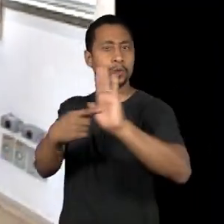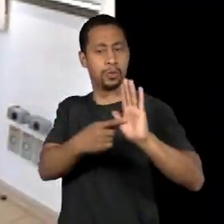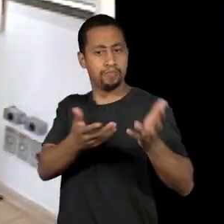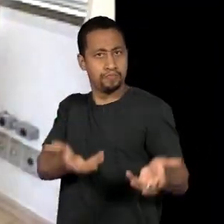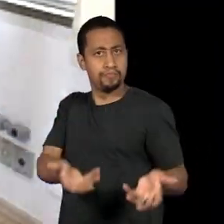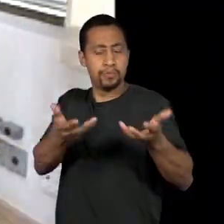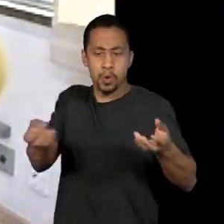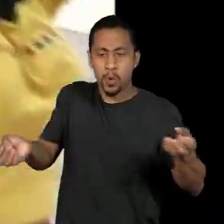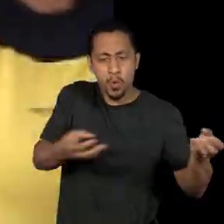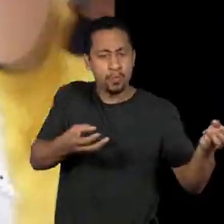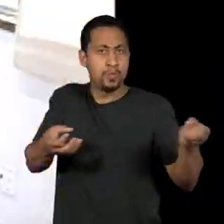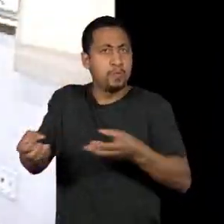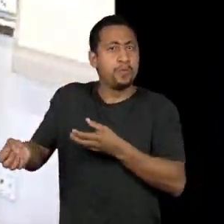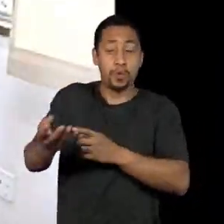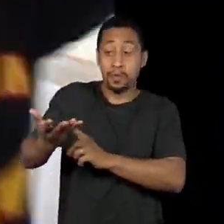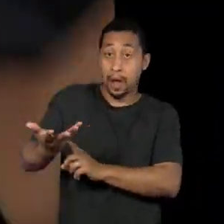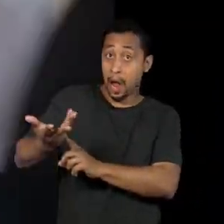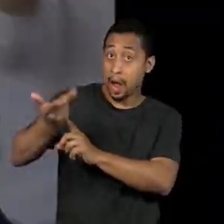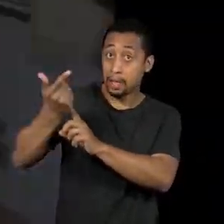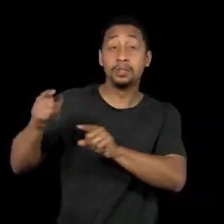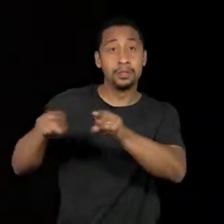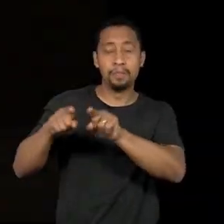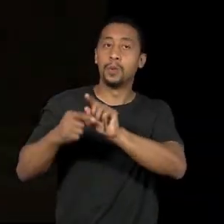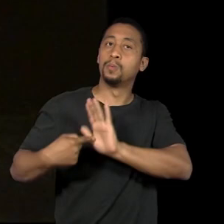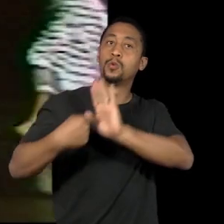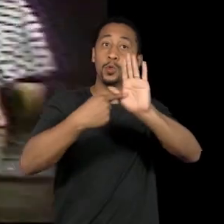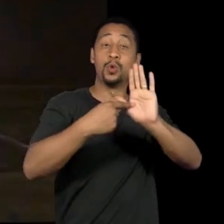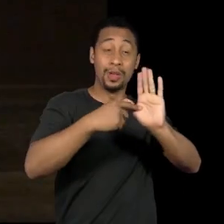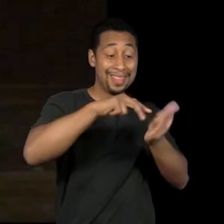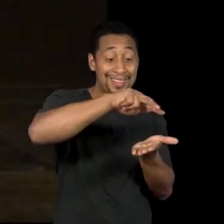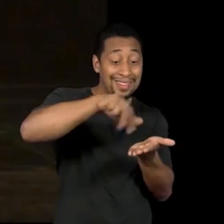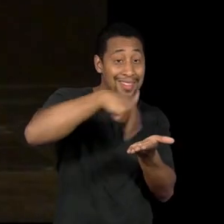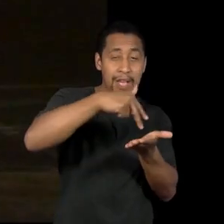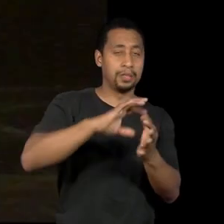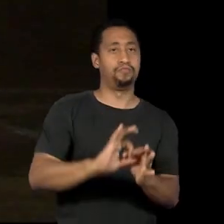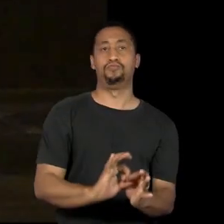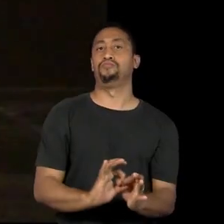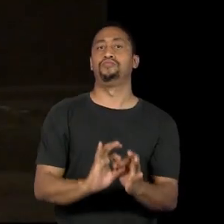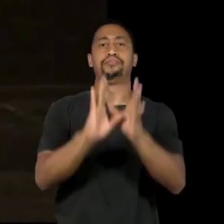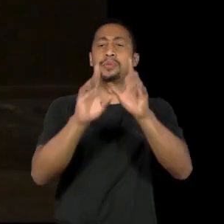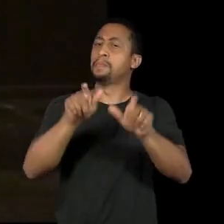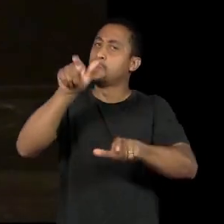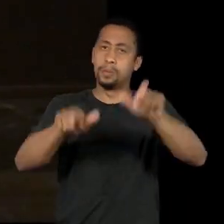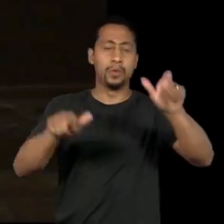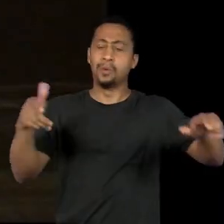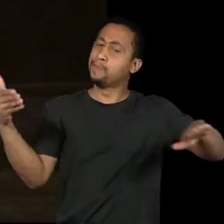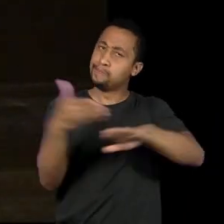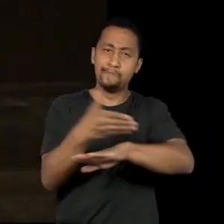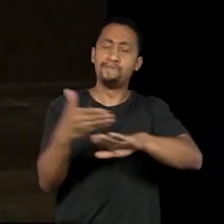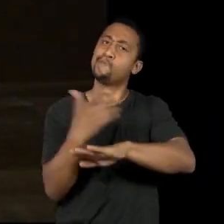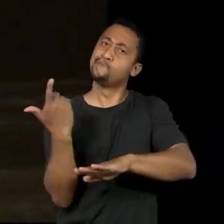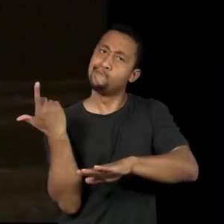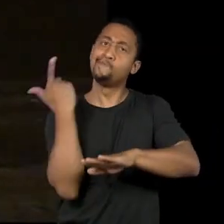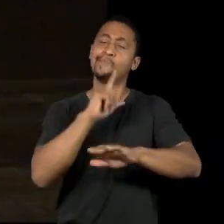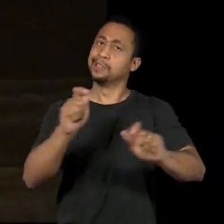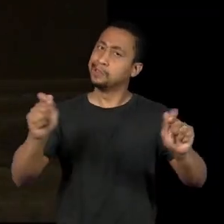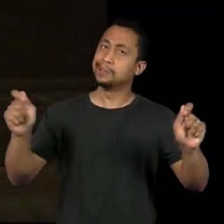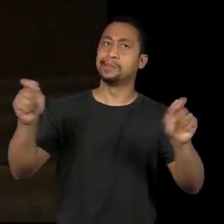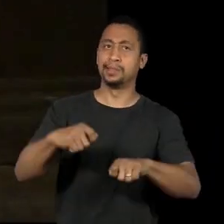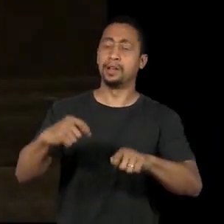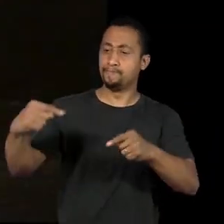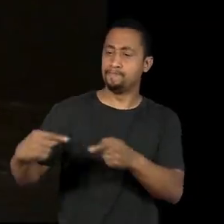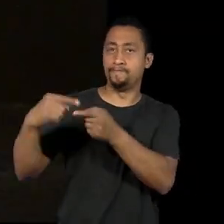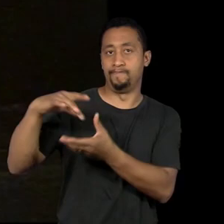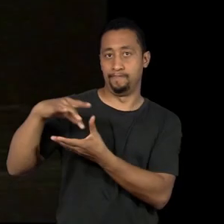e democratização do acesso à dança. Seus trabalhos abordaram temas como o racismo,